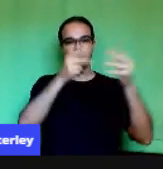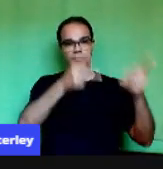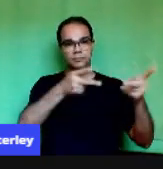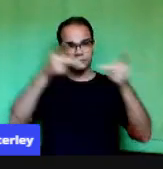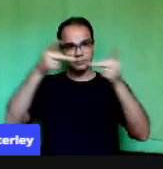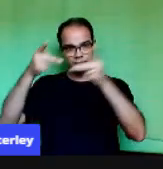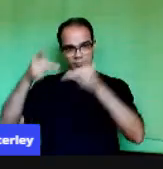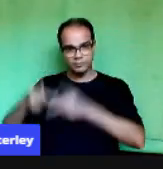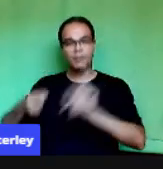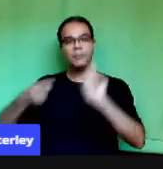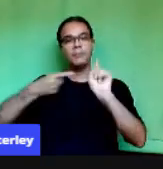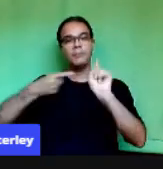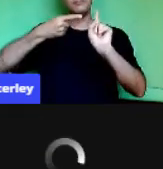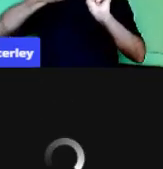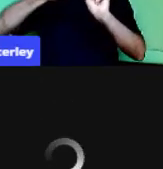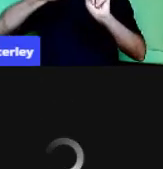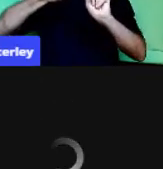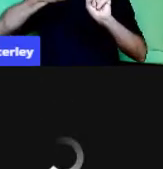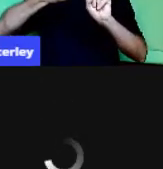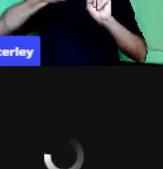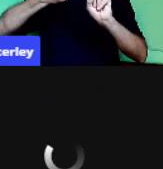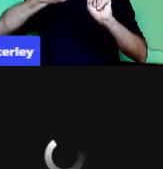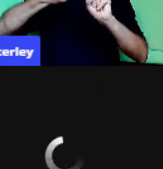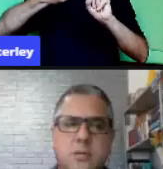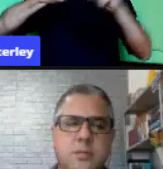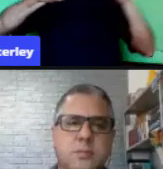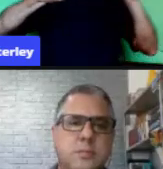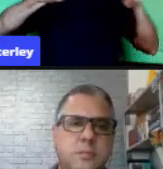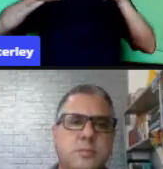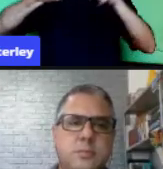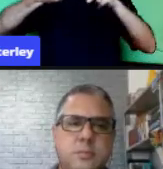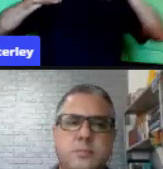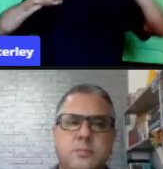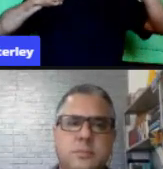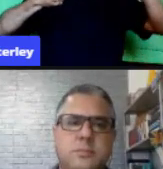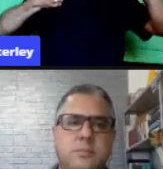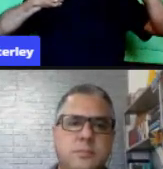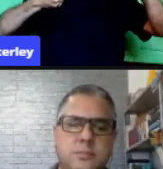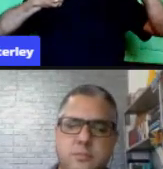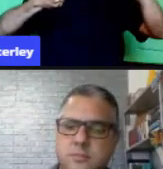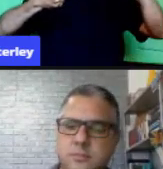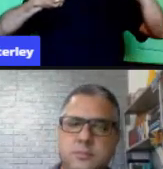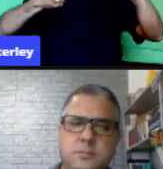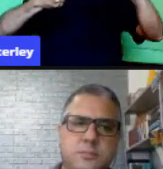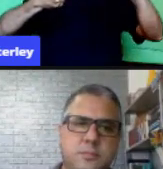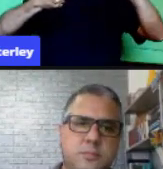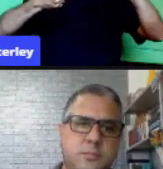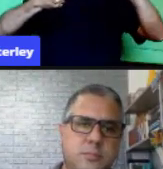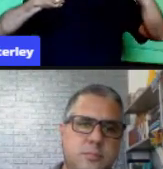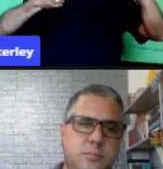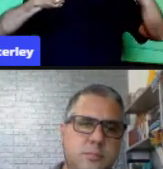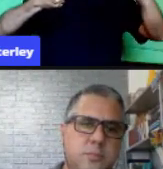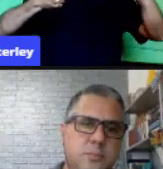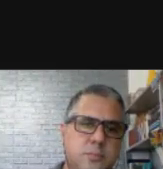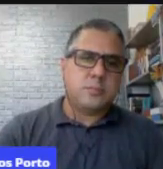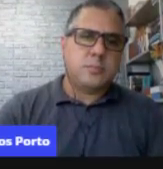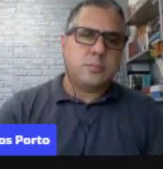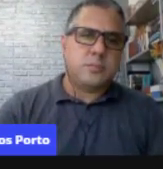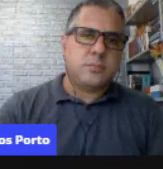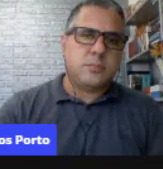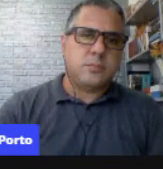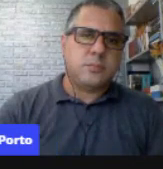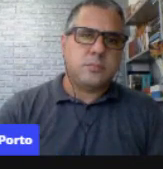primeiro palestrante de hoje, o professor Carlos Porto, formador, ocupando o cargo na Secretaria